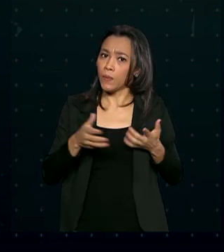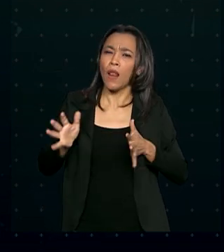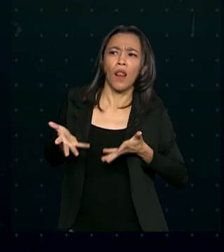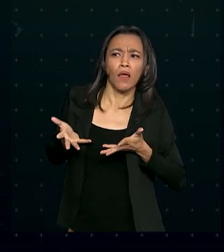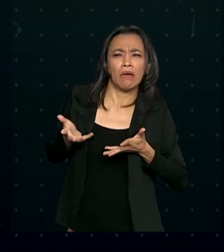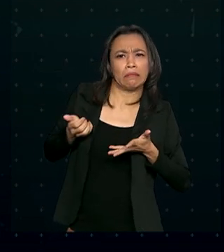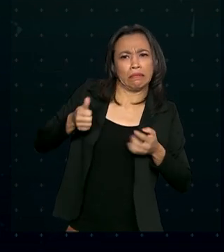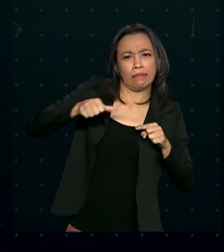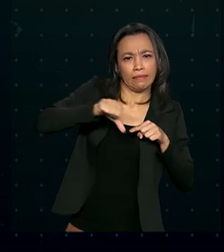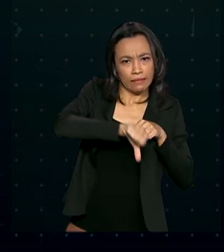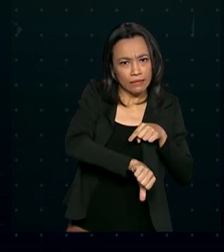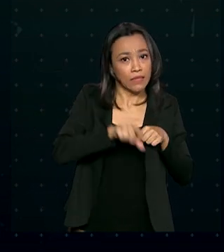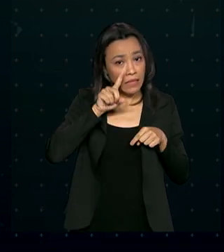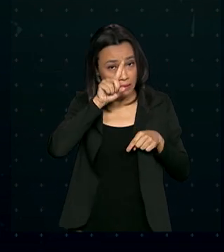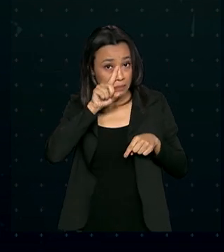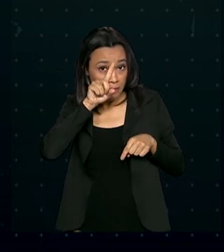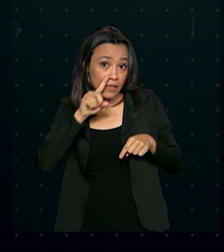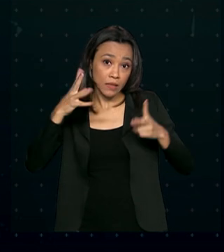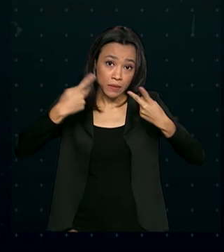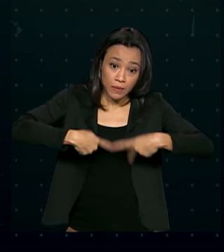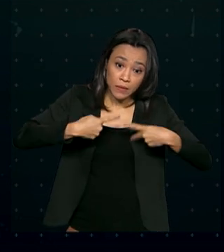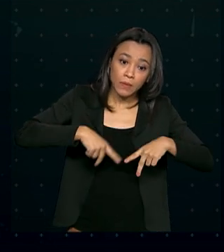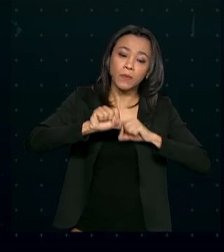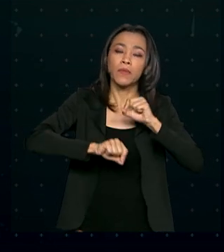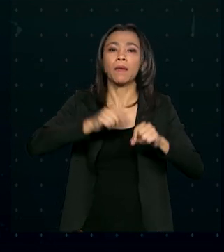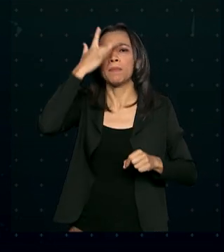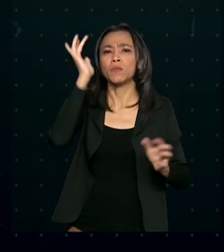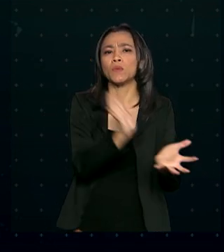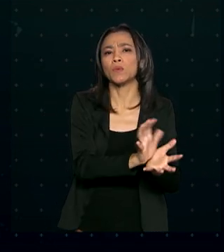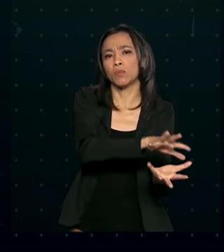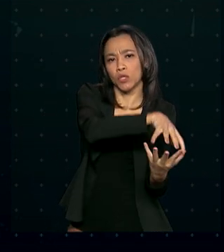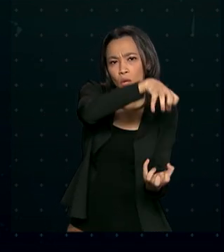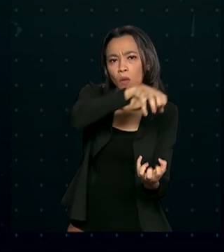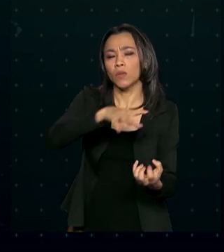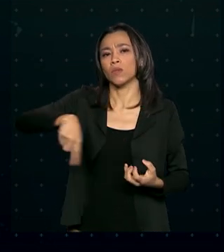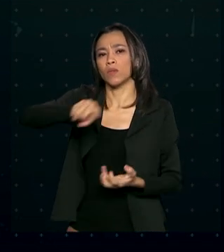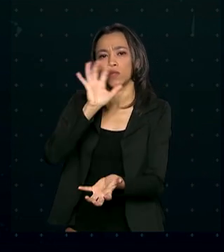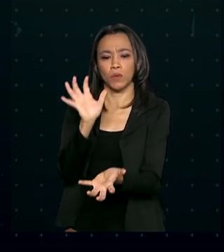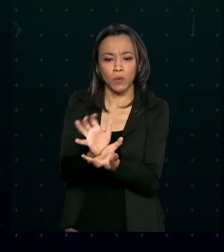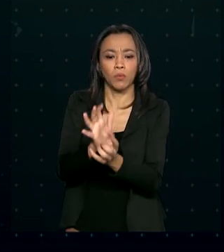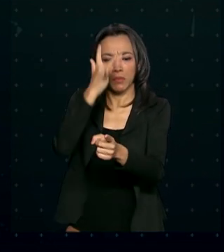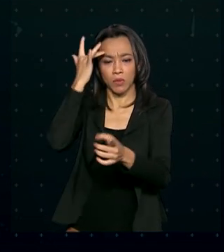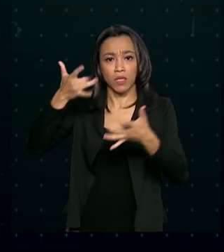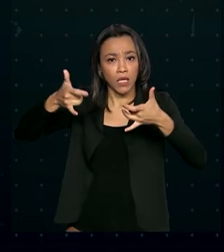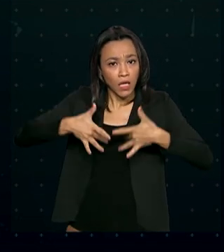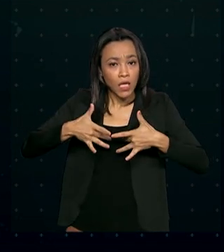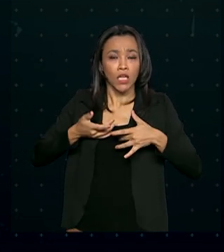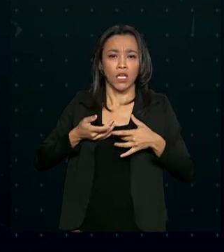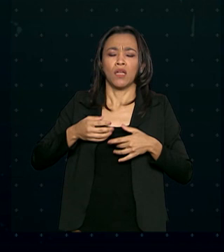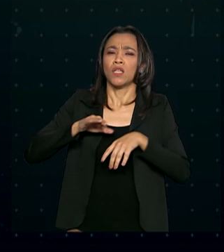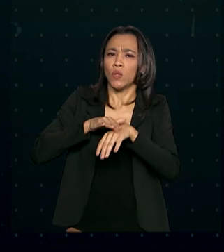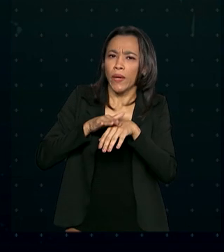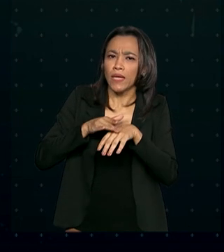pacientes com fatores de risco. São eles os idosos e portadores de doenças crônicas, como